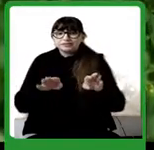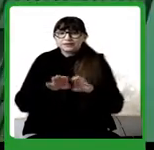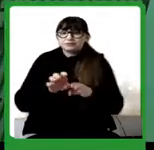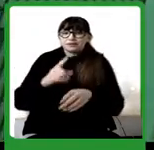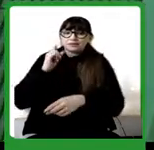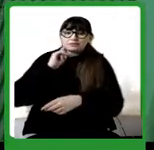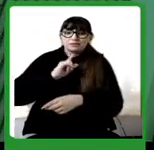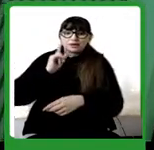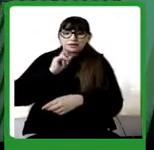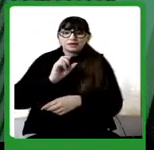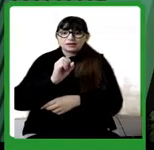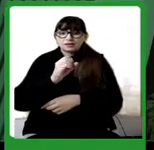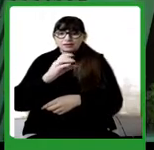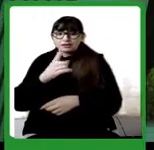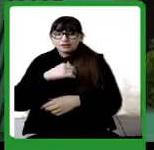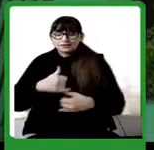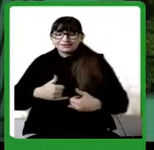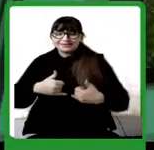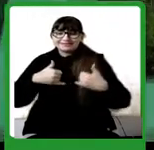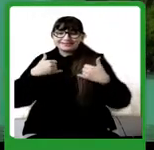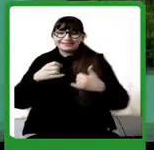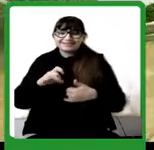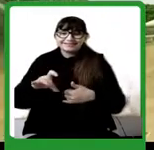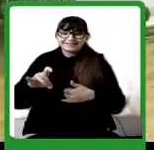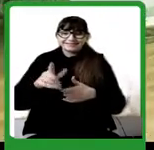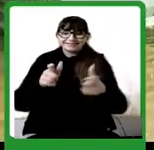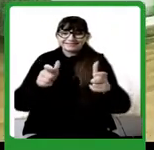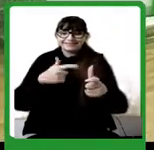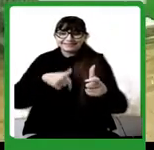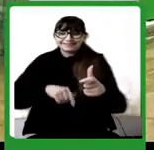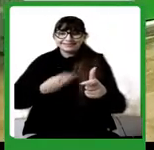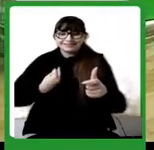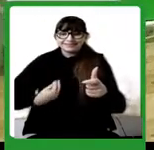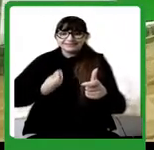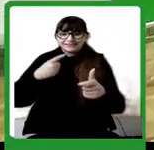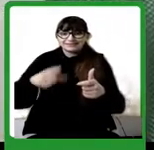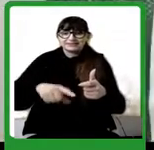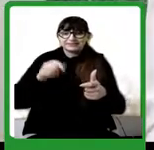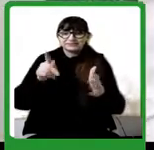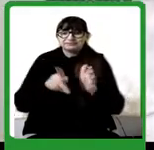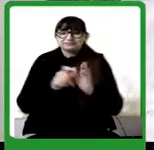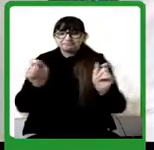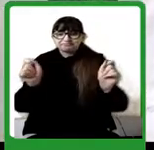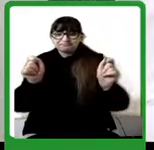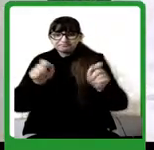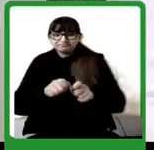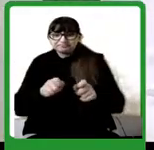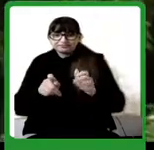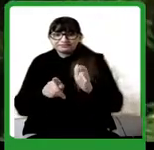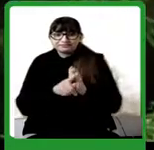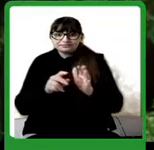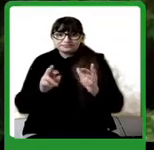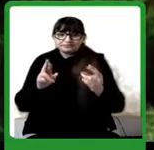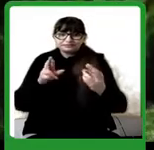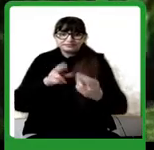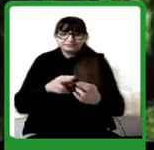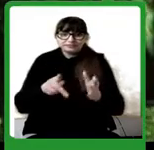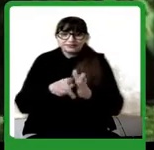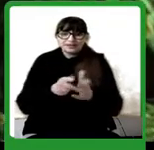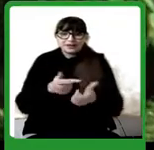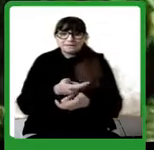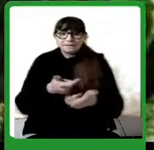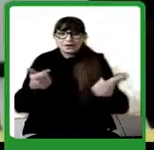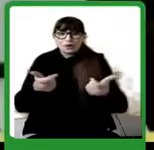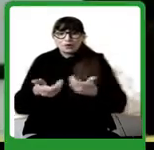Nos orgulhamos de cada local que estamos presentes, que nos escolheu e possibilitou sermos reconhecida como uma das maiores cooperativas